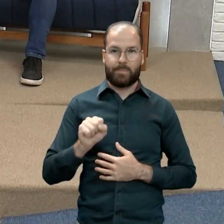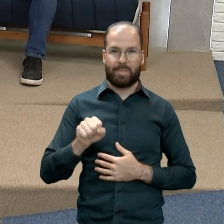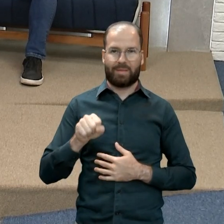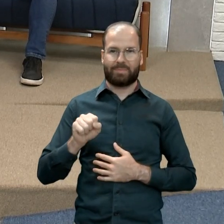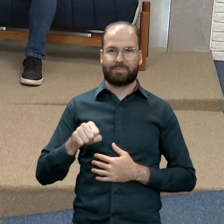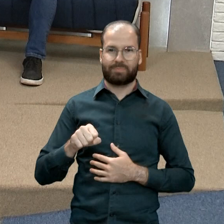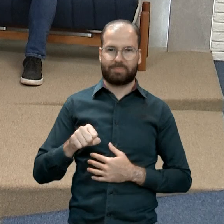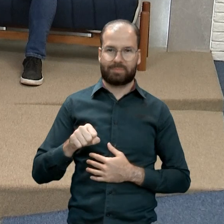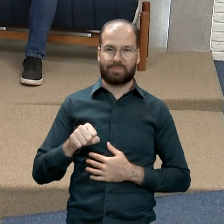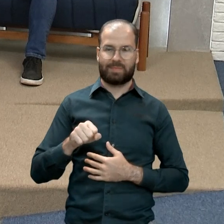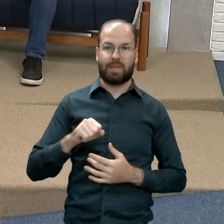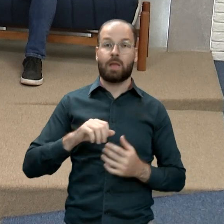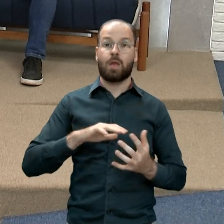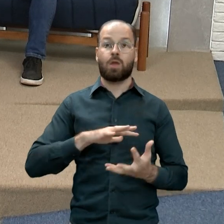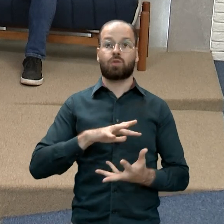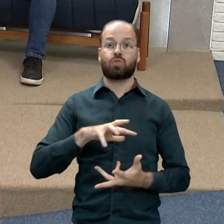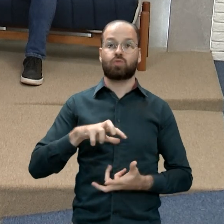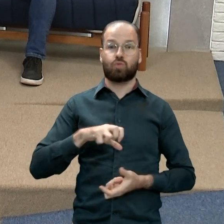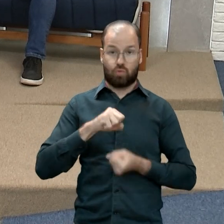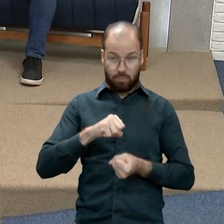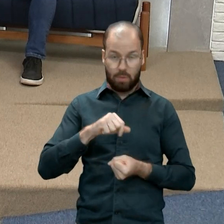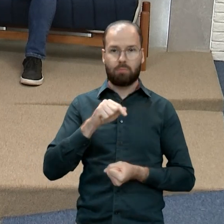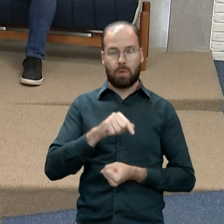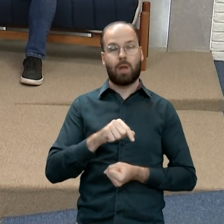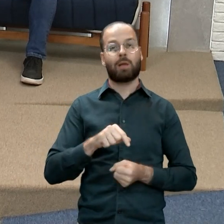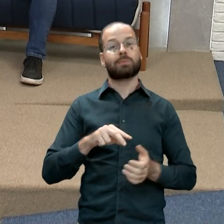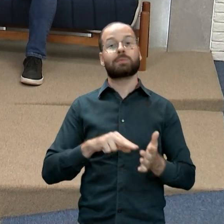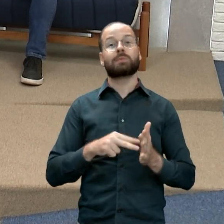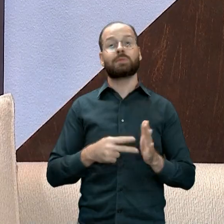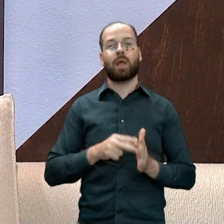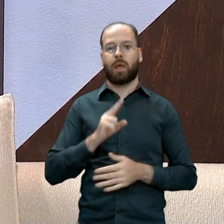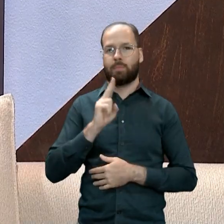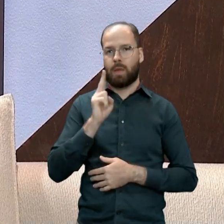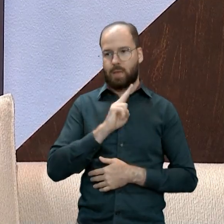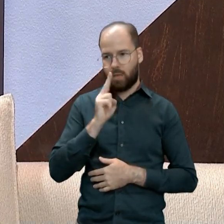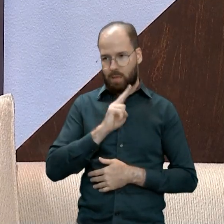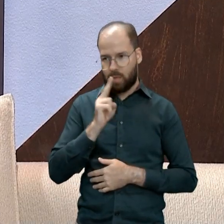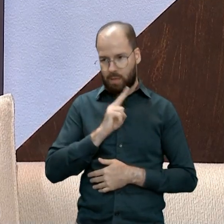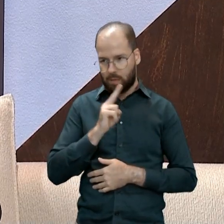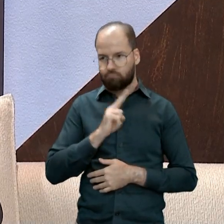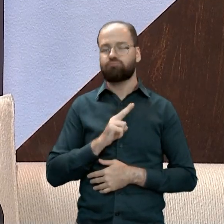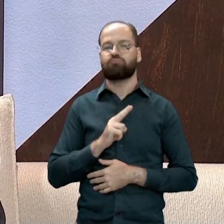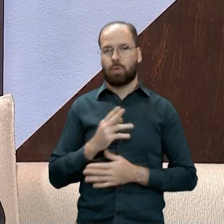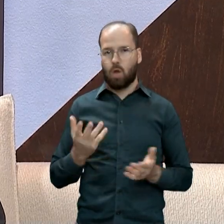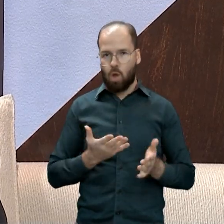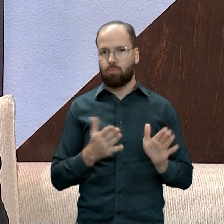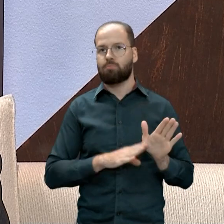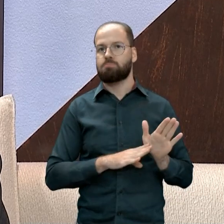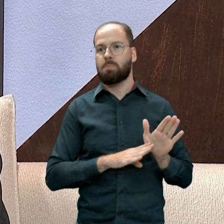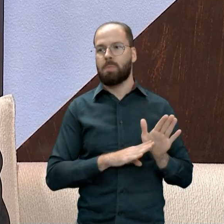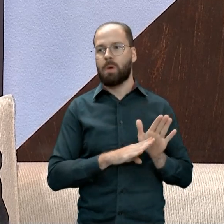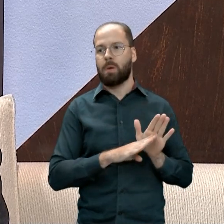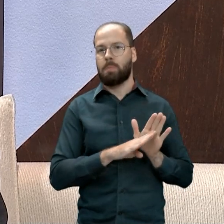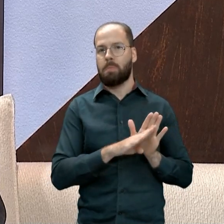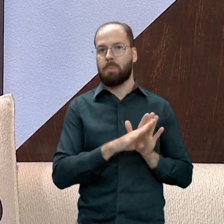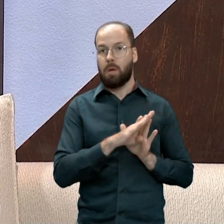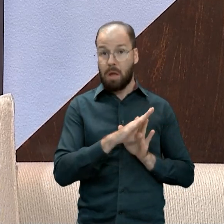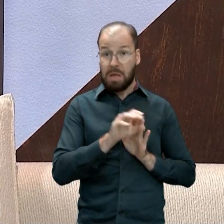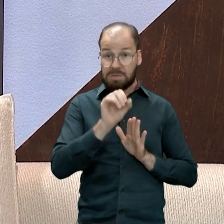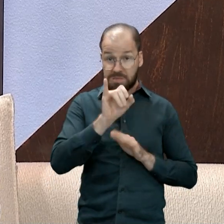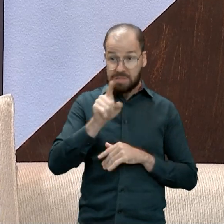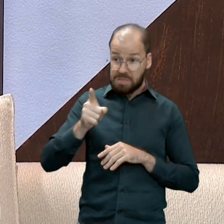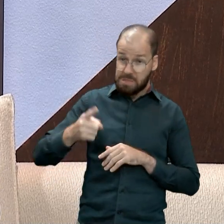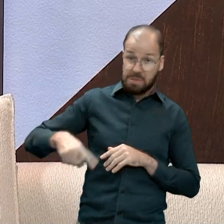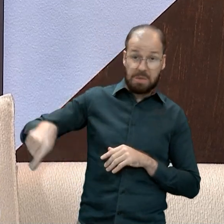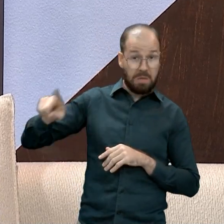questão de ordem. Emergente. Emergente. Assim, quem não se inserir nisso vai perder mercado.